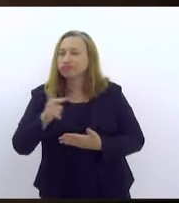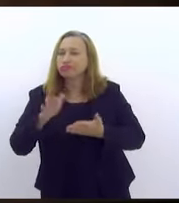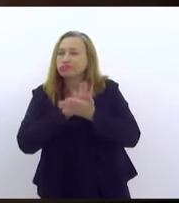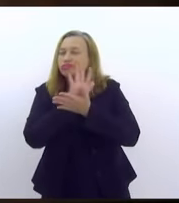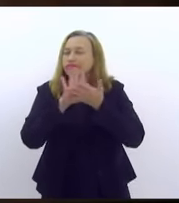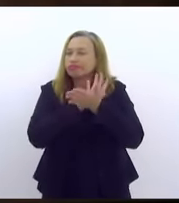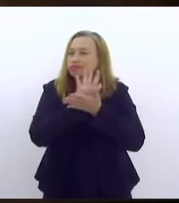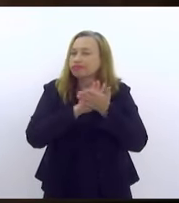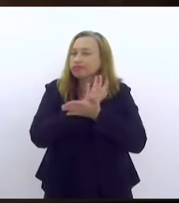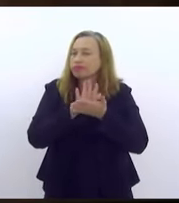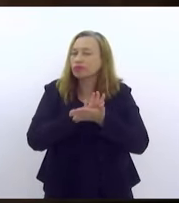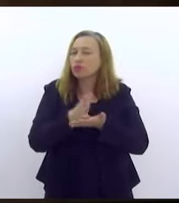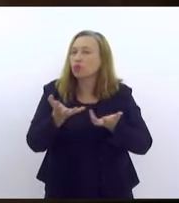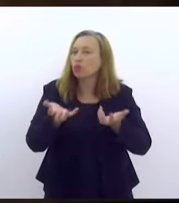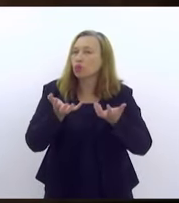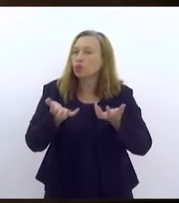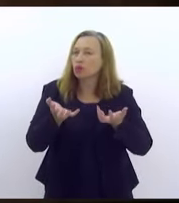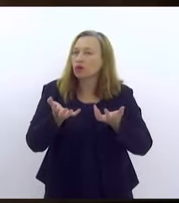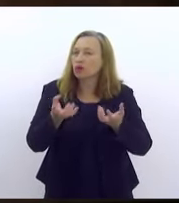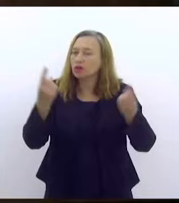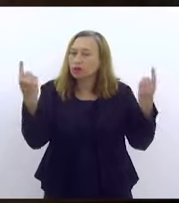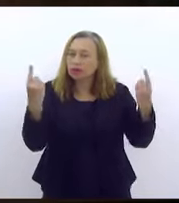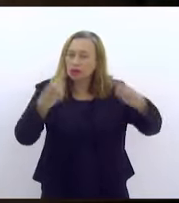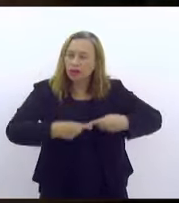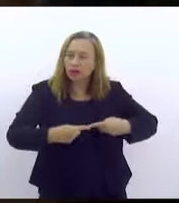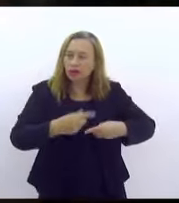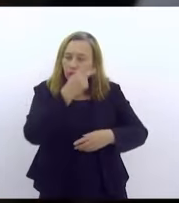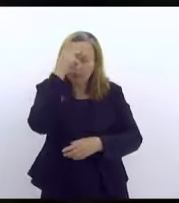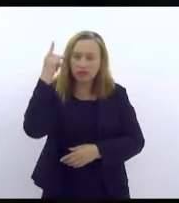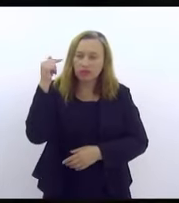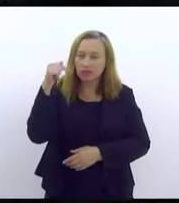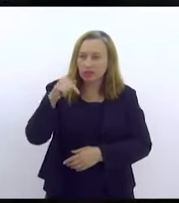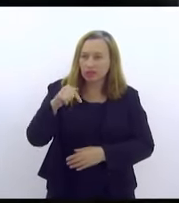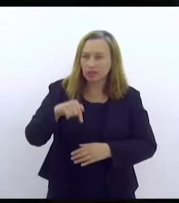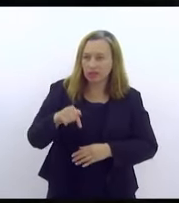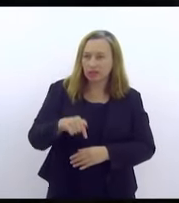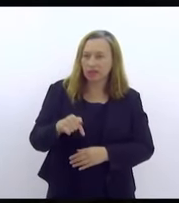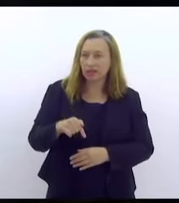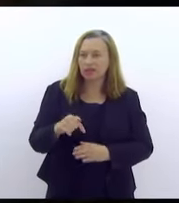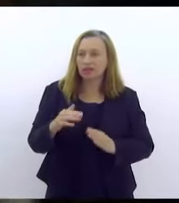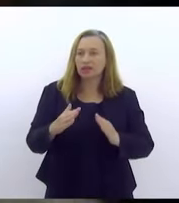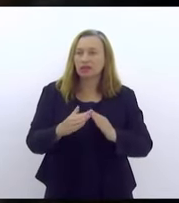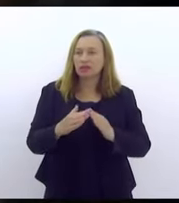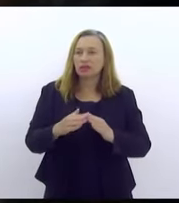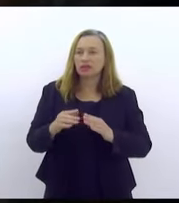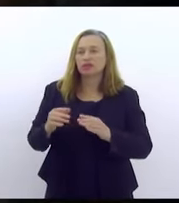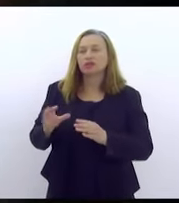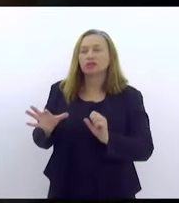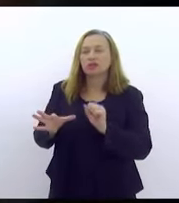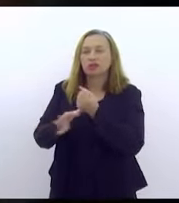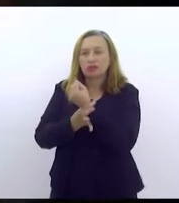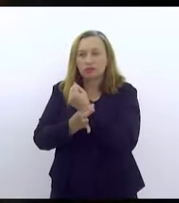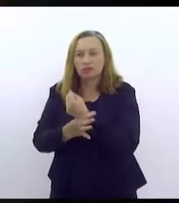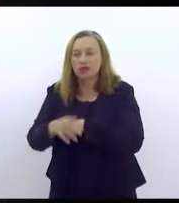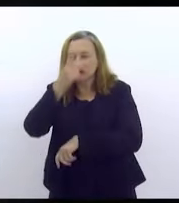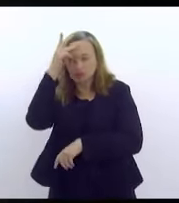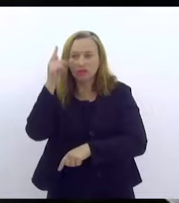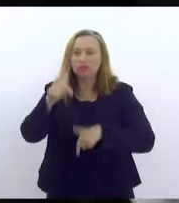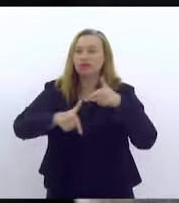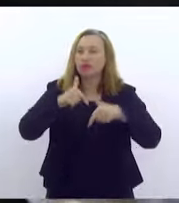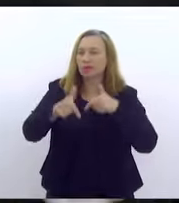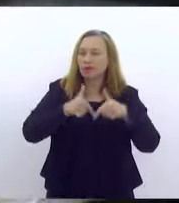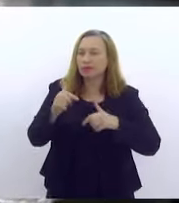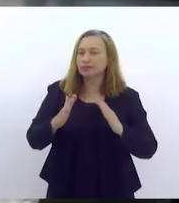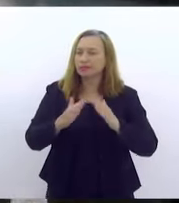fundamento, eu queria desafiar alguém aqui dessa casa, do segurança, das pessoas que trabalham na casa,